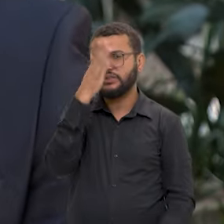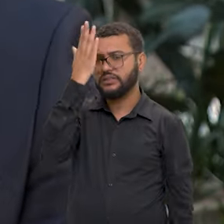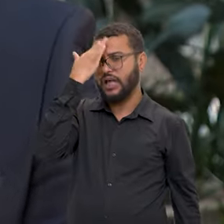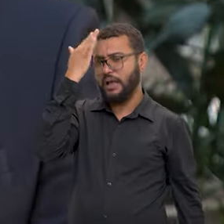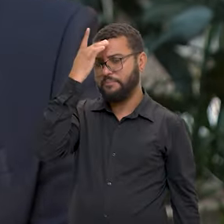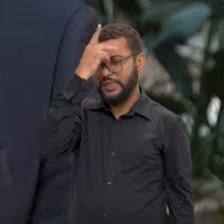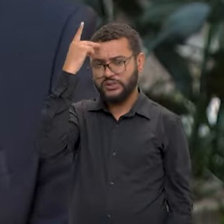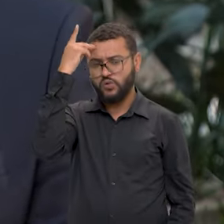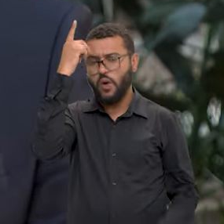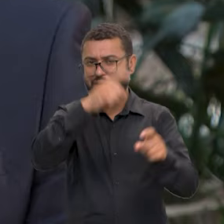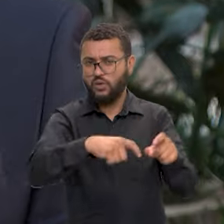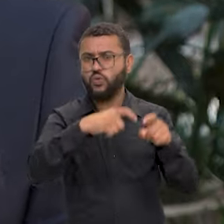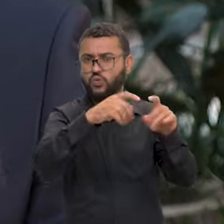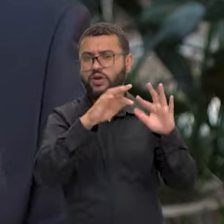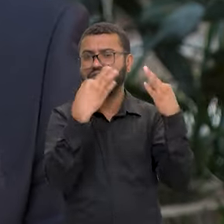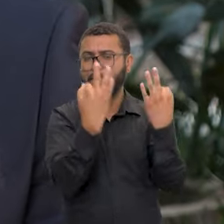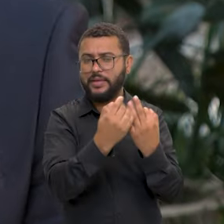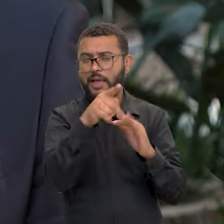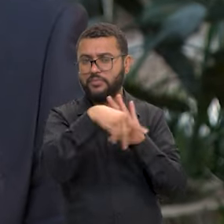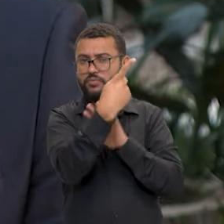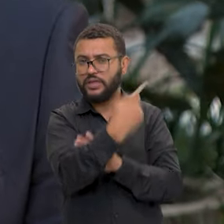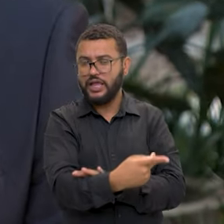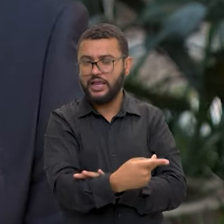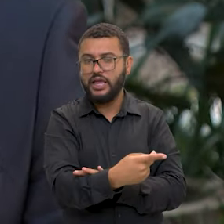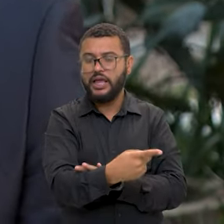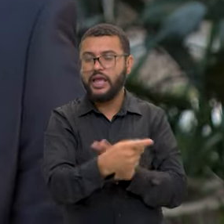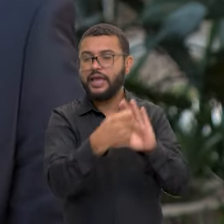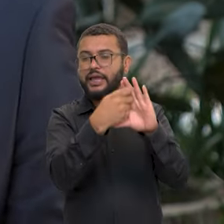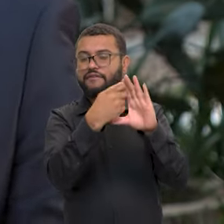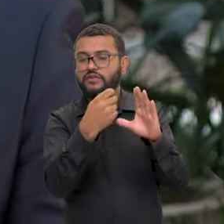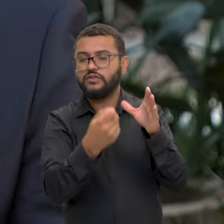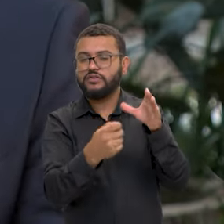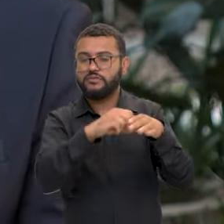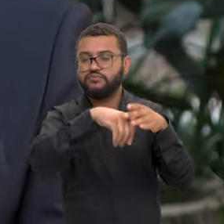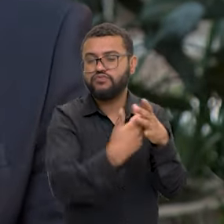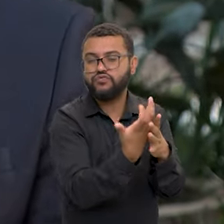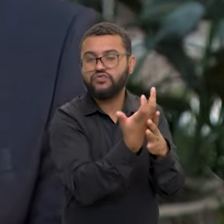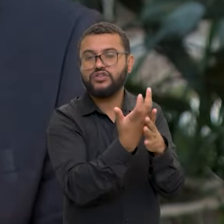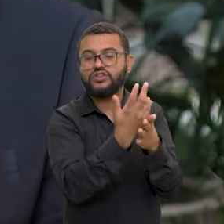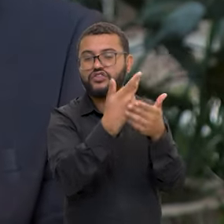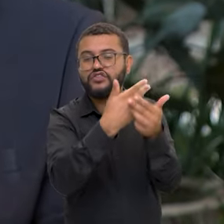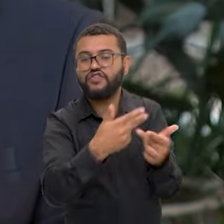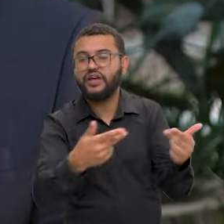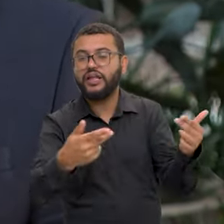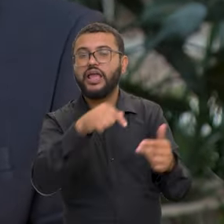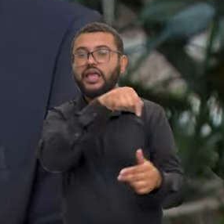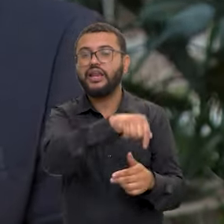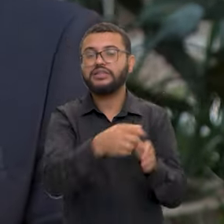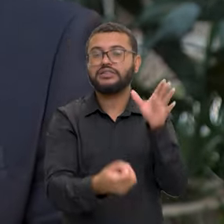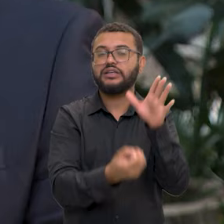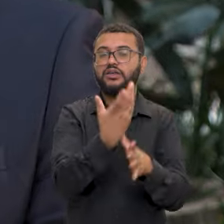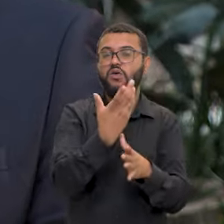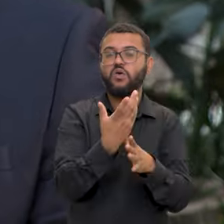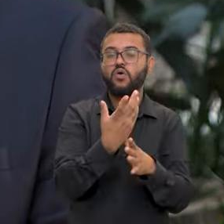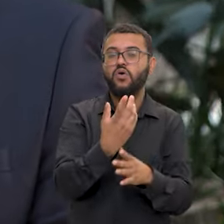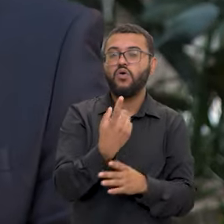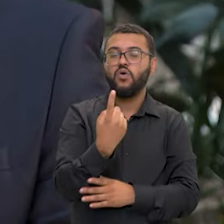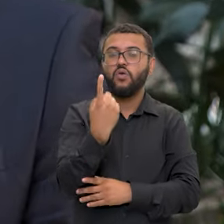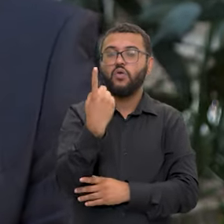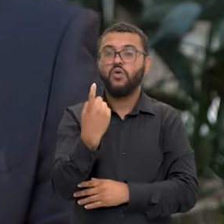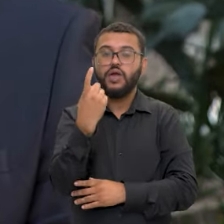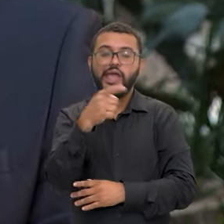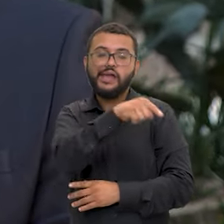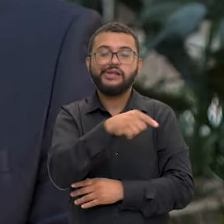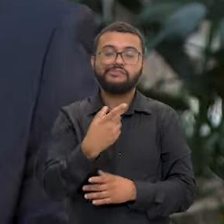que tem por característica produzido de uma forma diversificada, acabaram migrando para a monocultura de exportação por falta de incentivo e de apoio